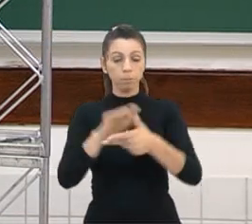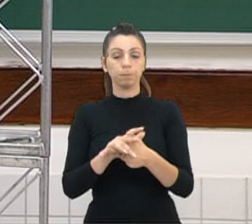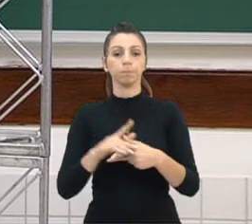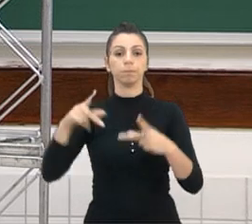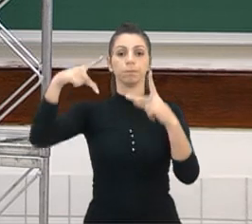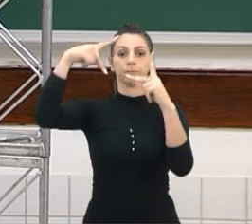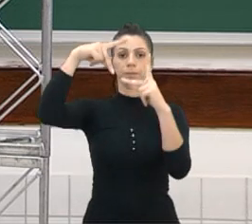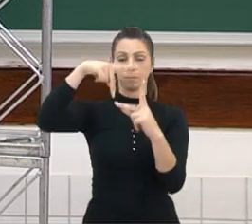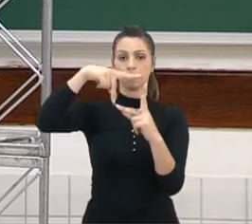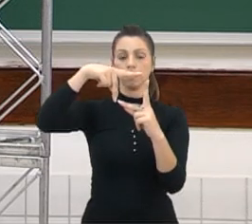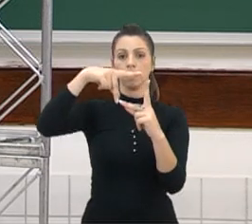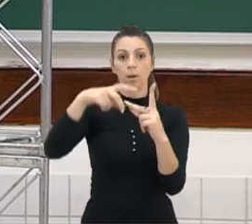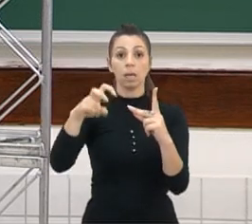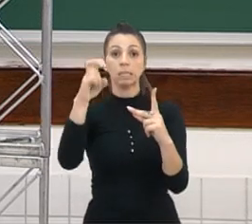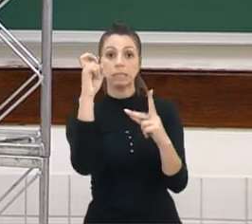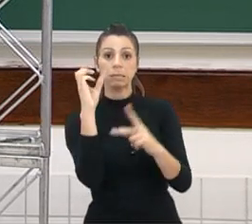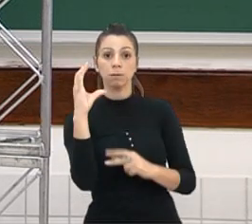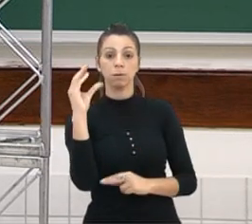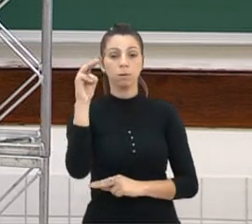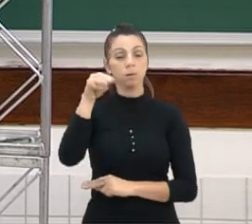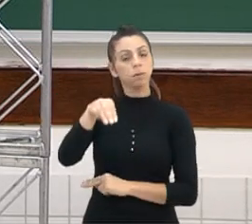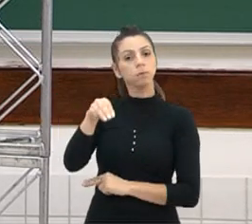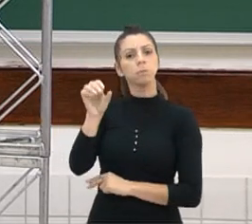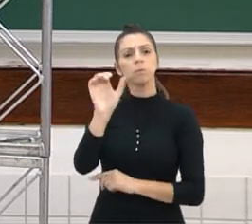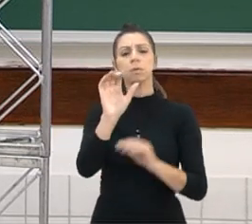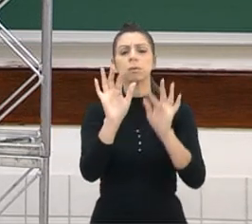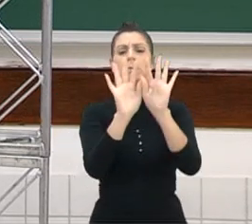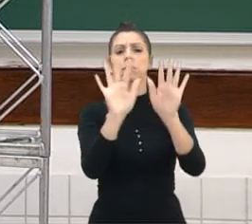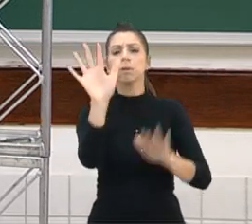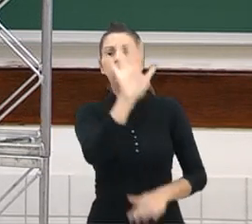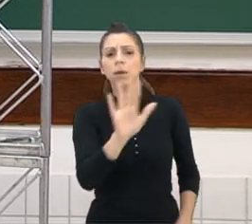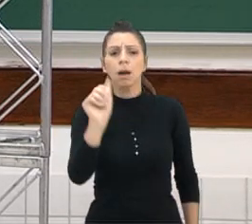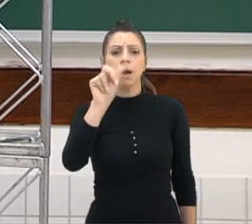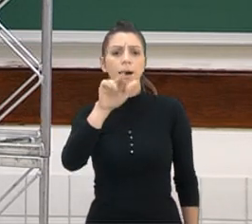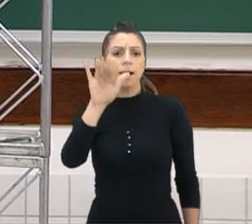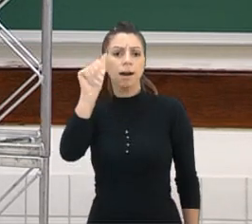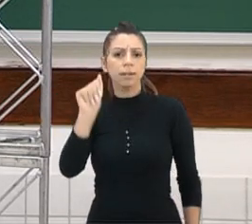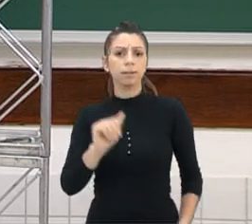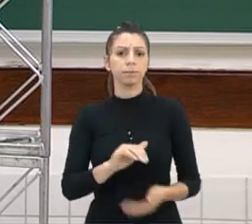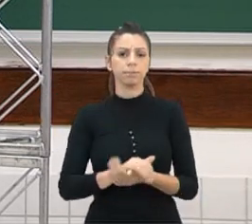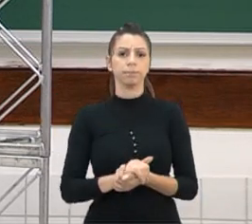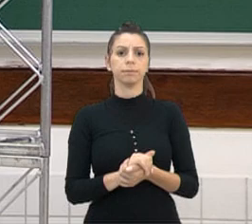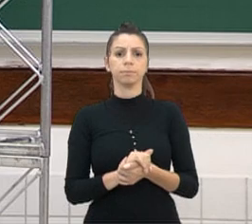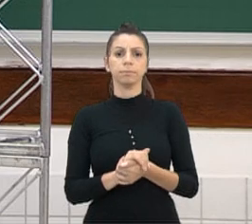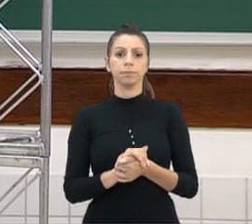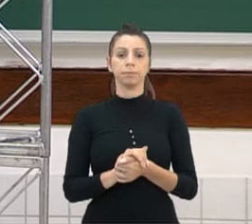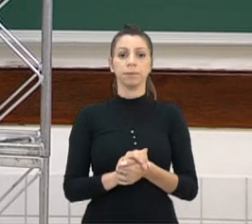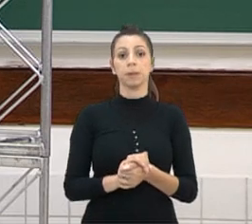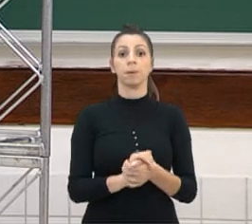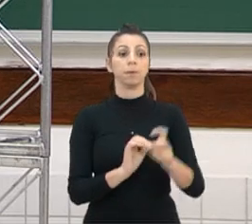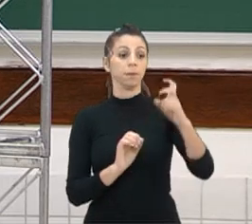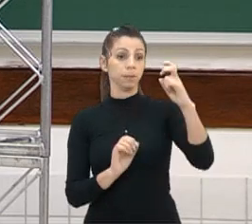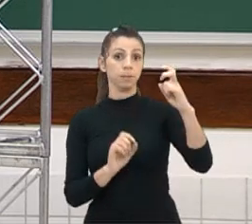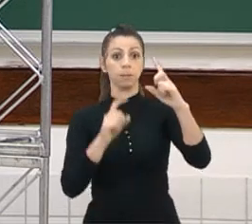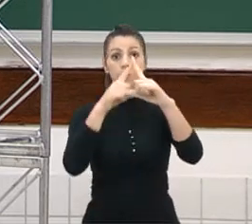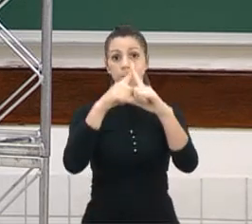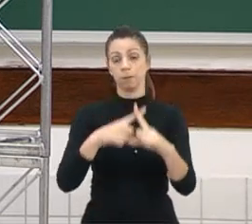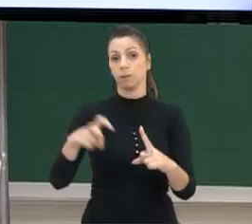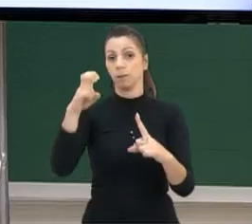5 centímetros de lado, qual é a área dele? A área de um quadrado é 5 vezes 5, que